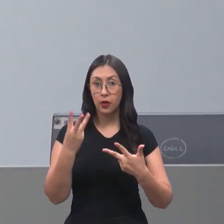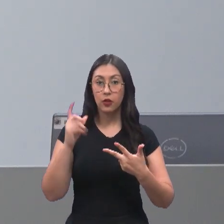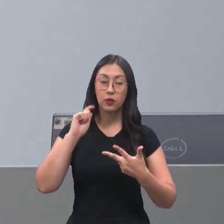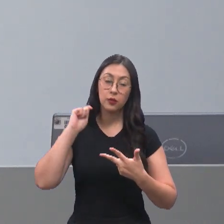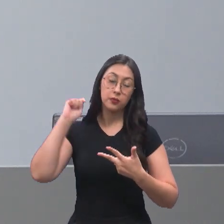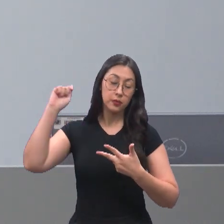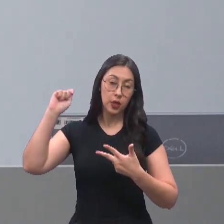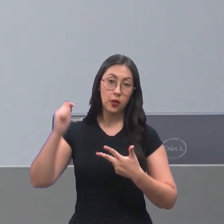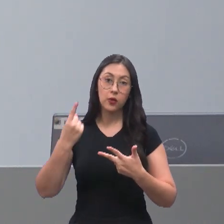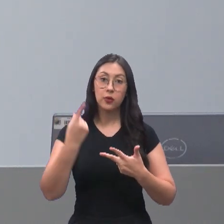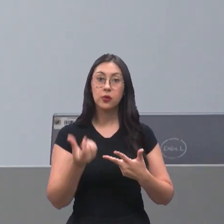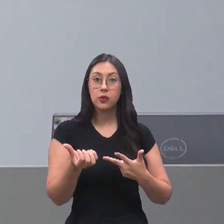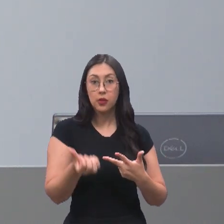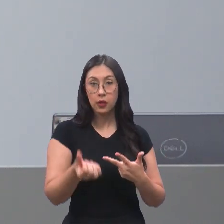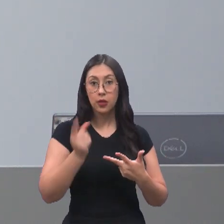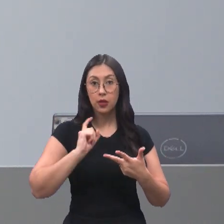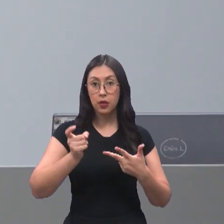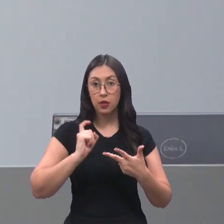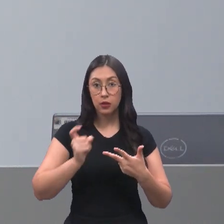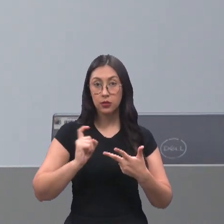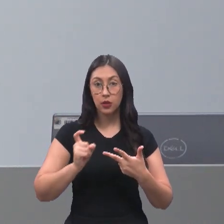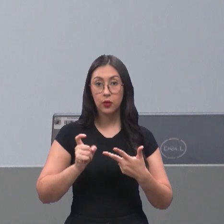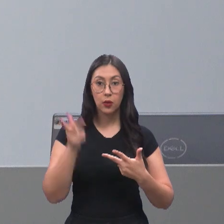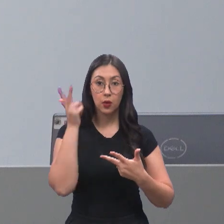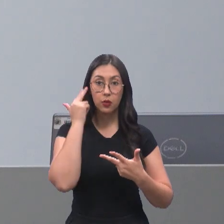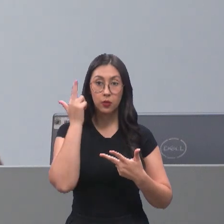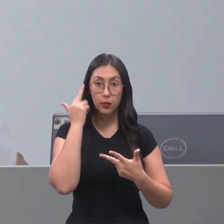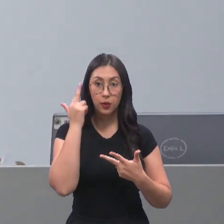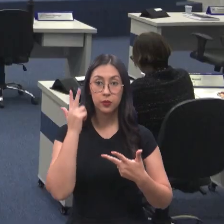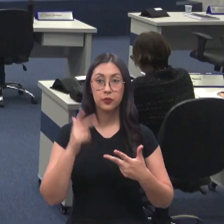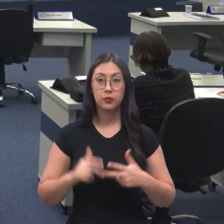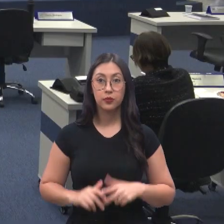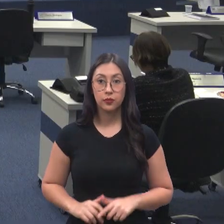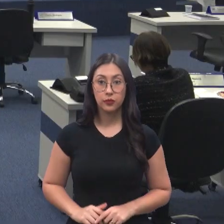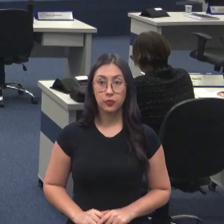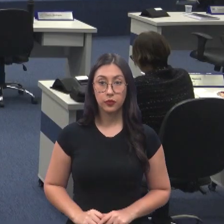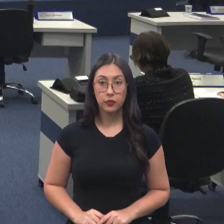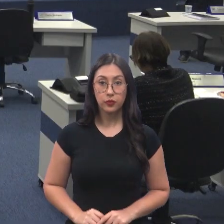a 16ª sessão ordinária.